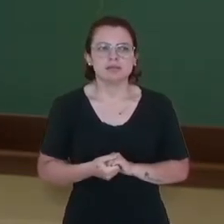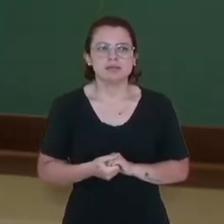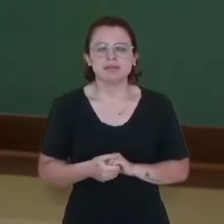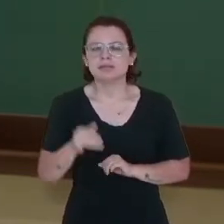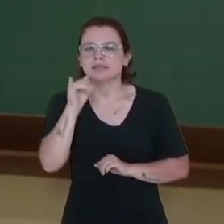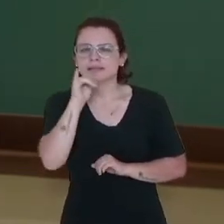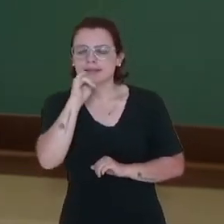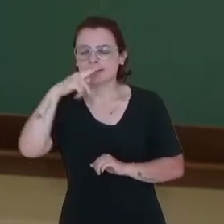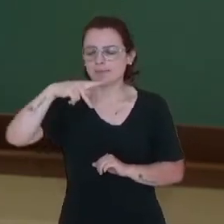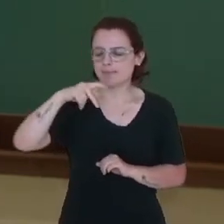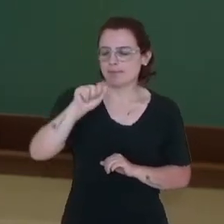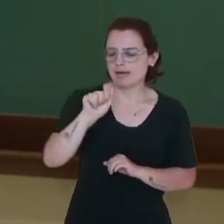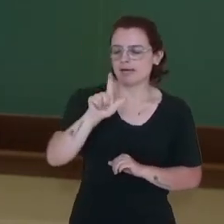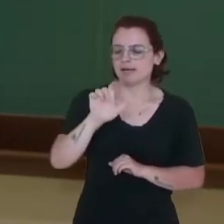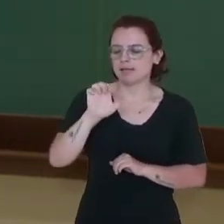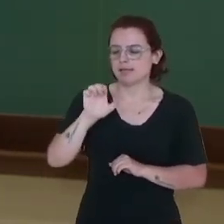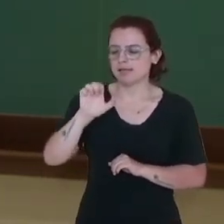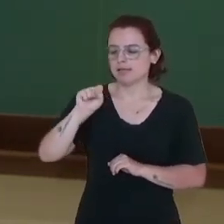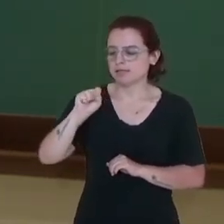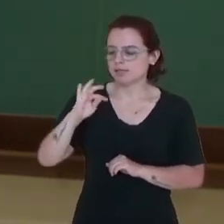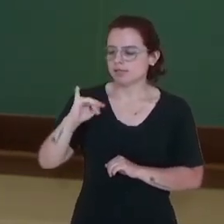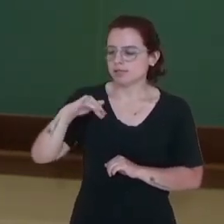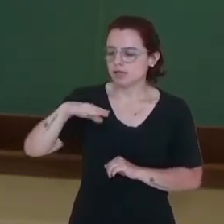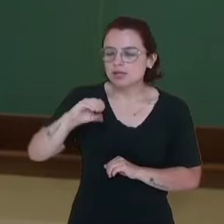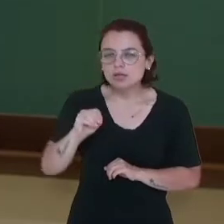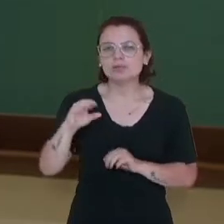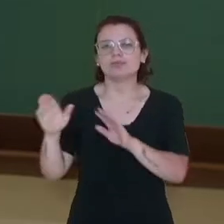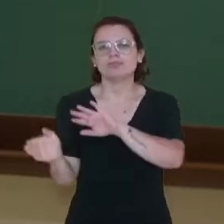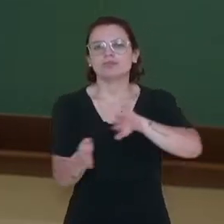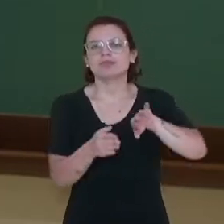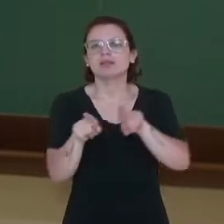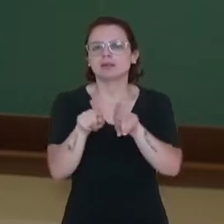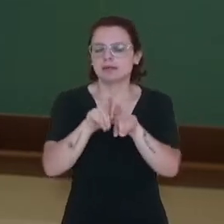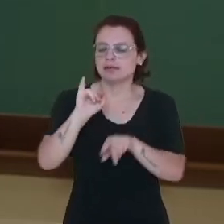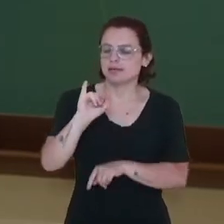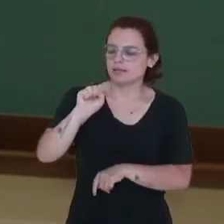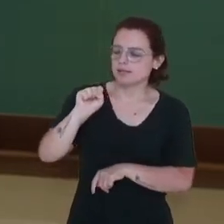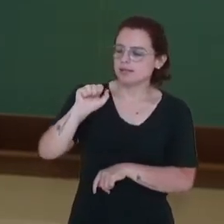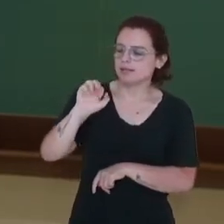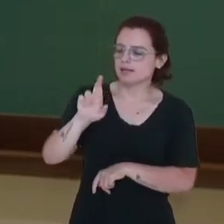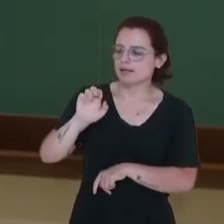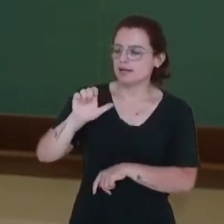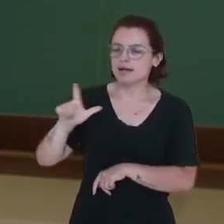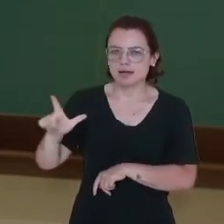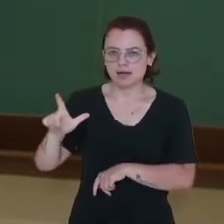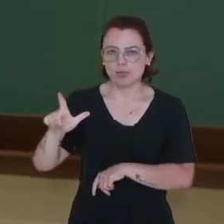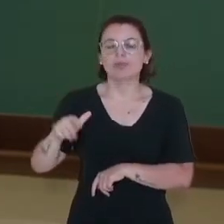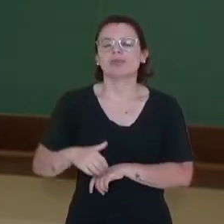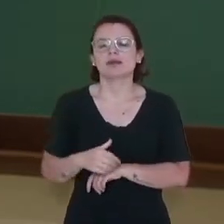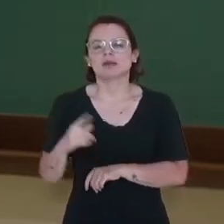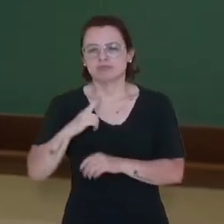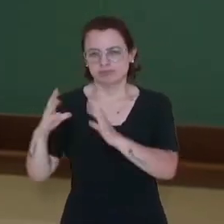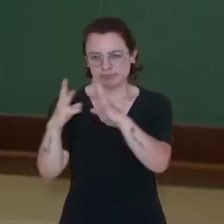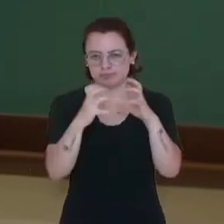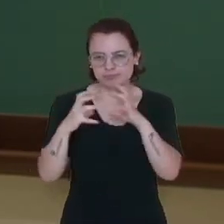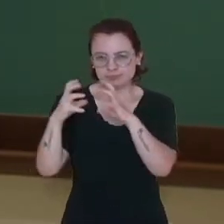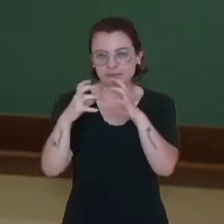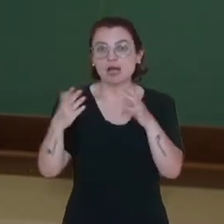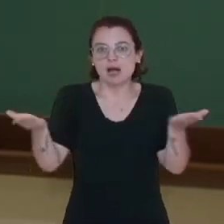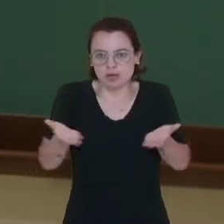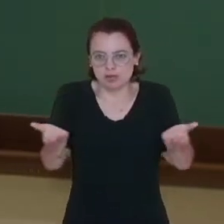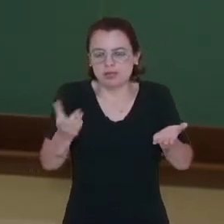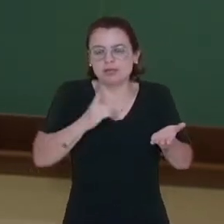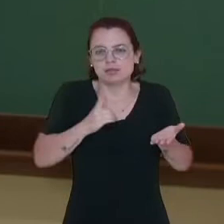e israelenses? Conflitos por terras, entre Ucrânia atualmente, território entre Ucrânia